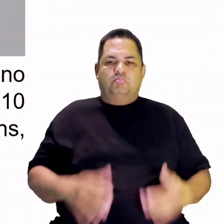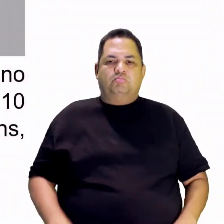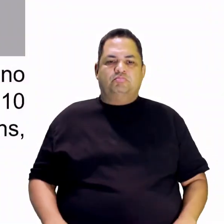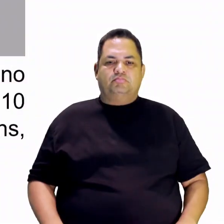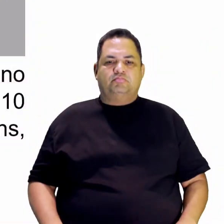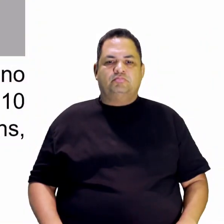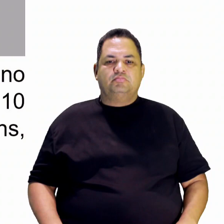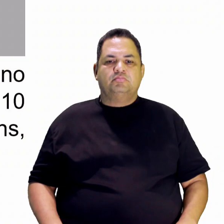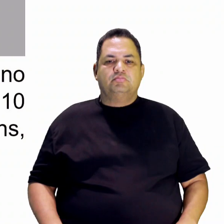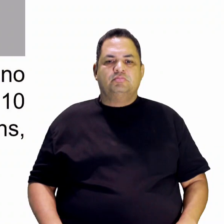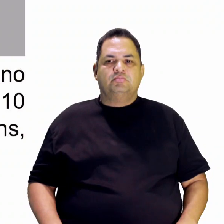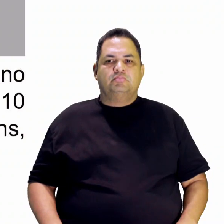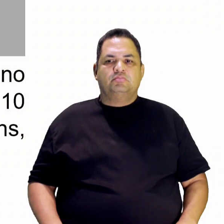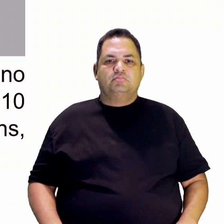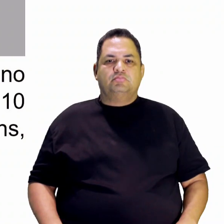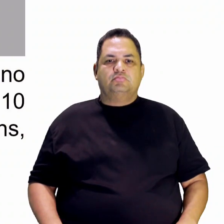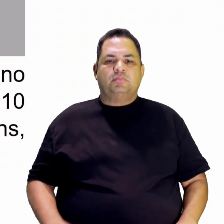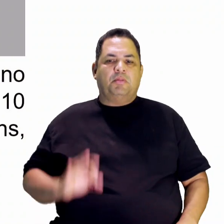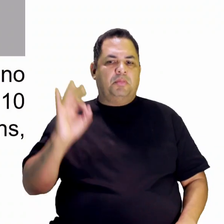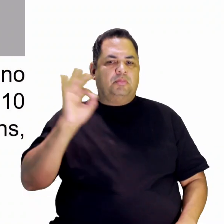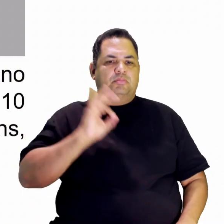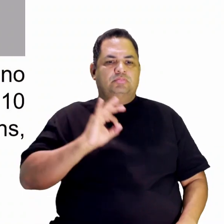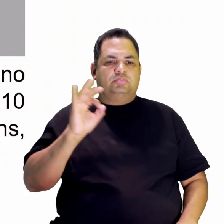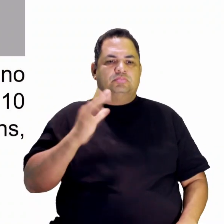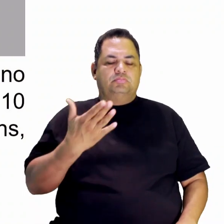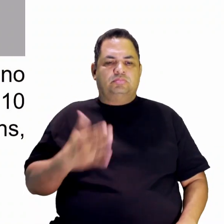mesmo, tá? É uma porcentagem.